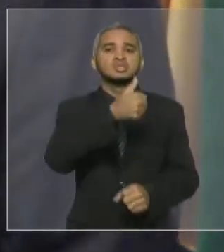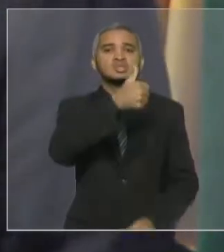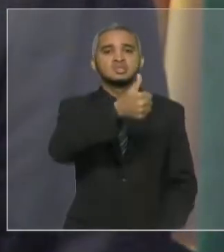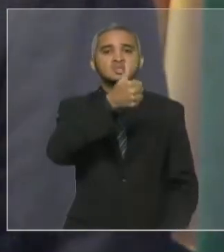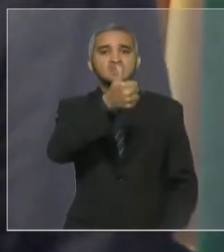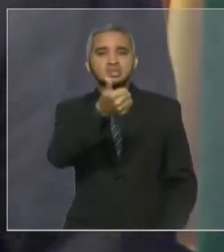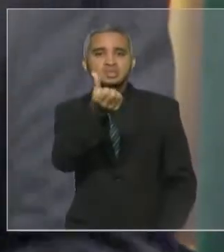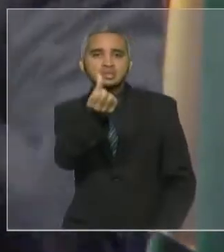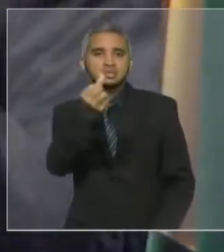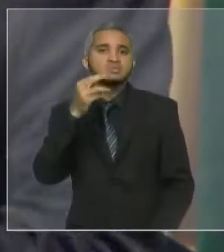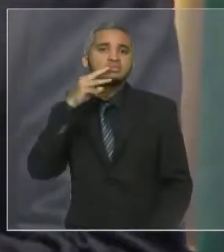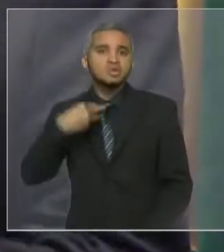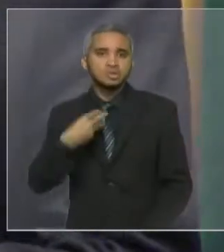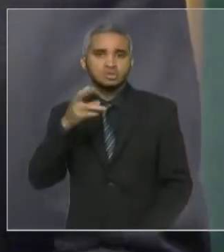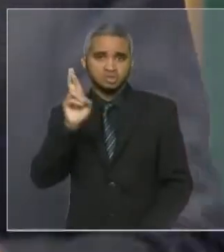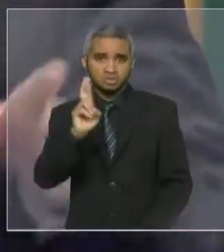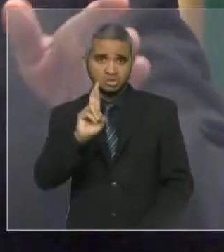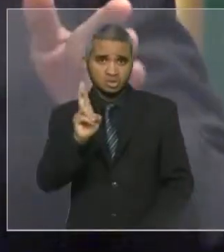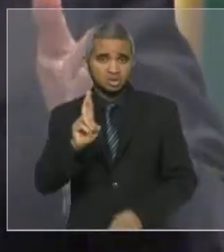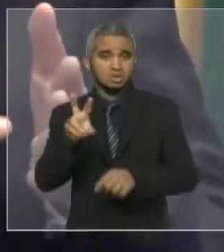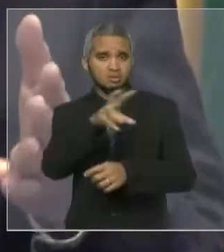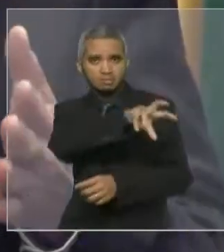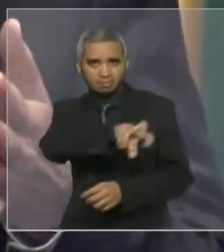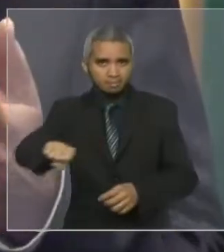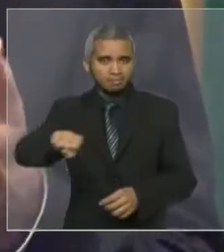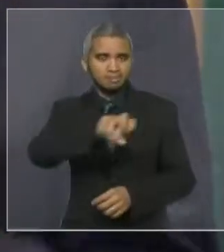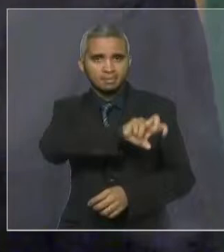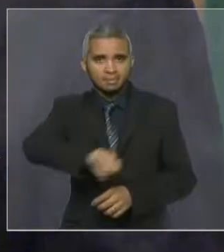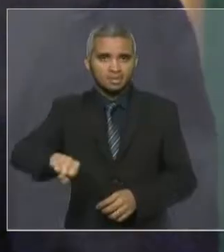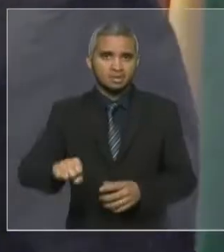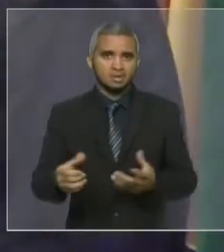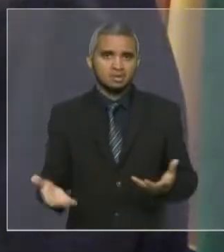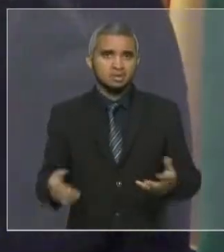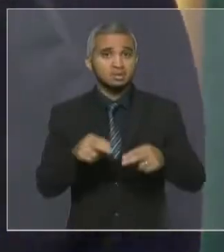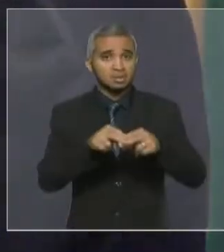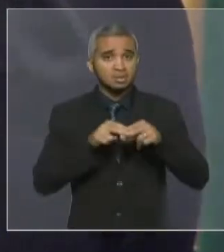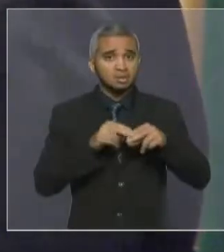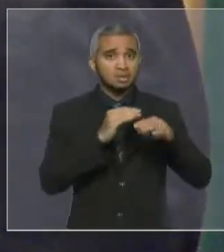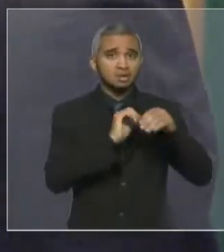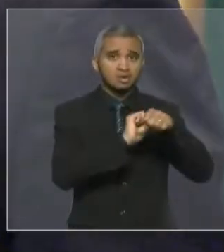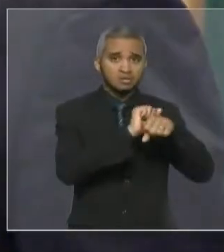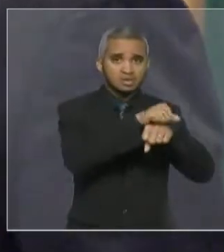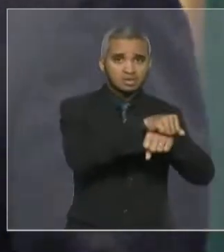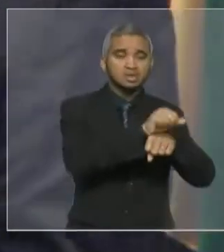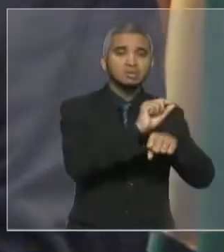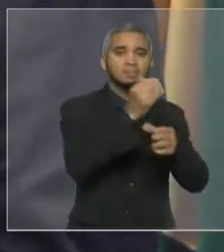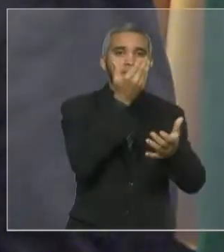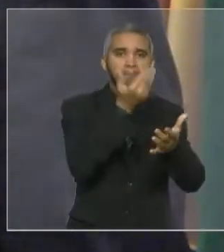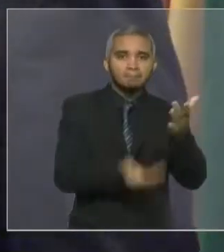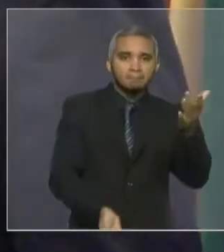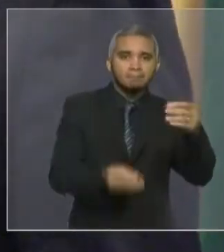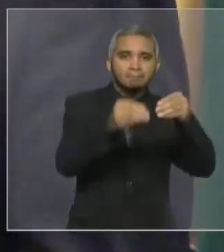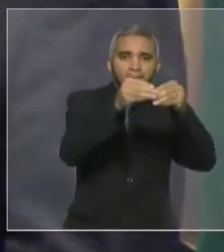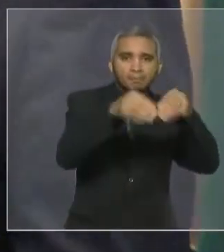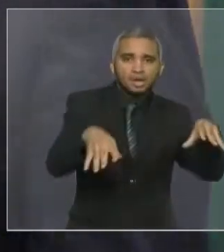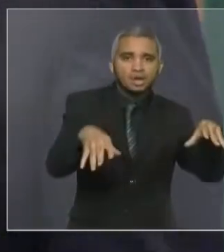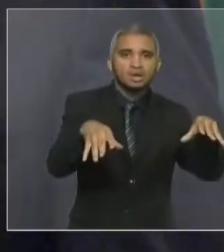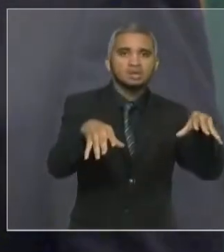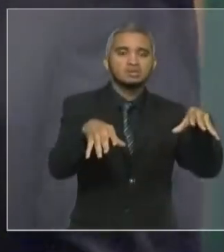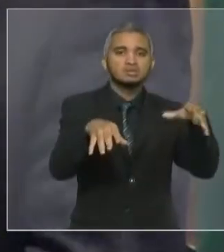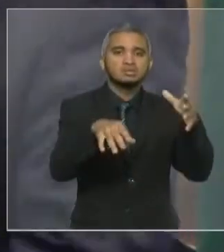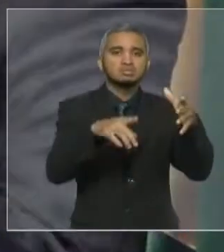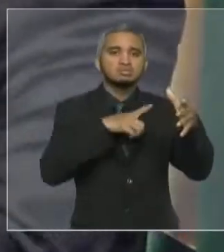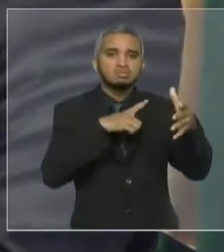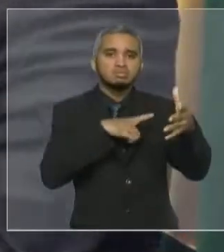do servidor. Isso, a universidade perde em produção científica, perde em produção de conhecimento,